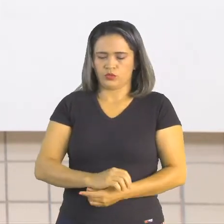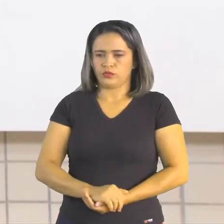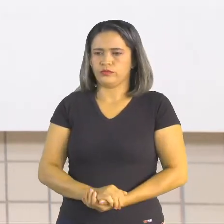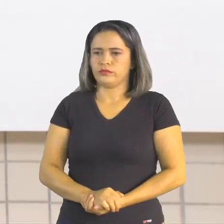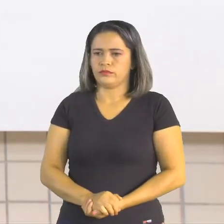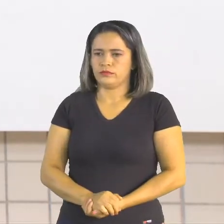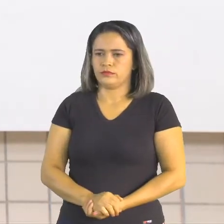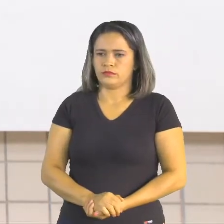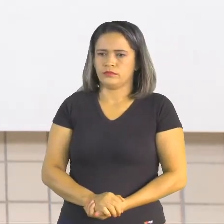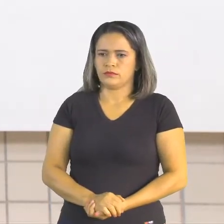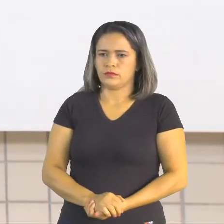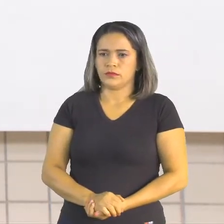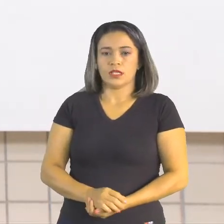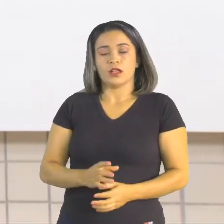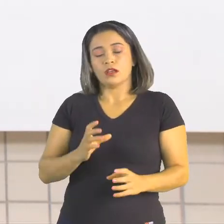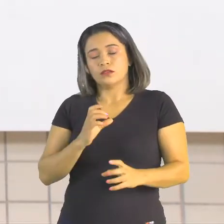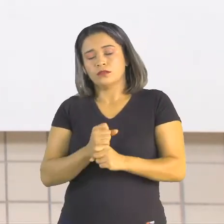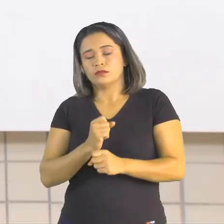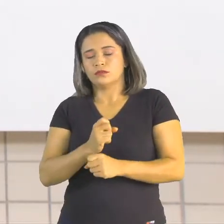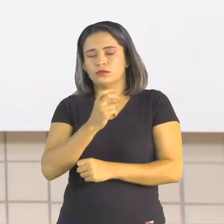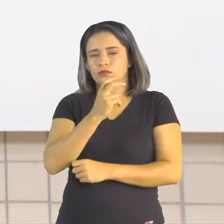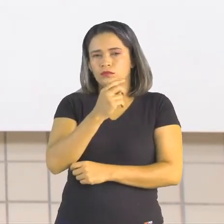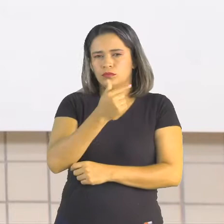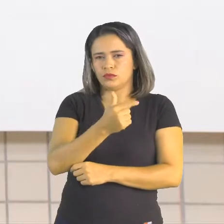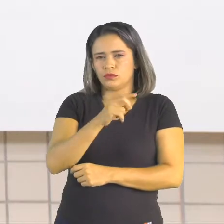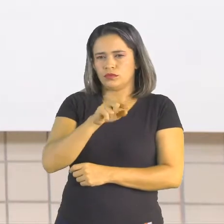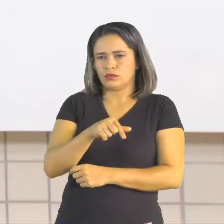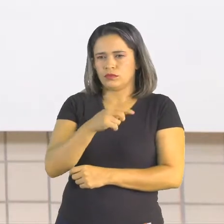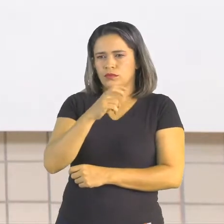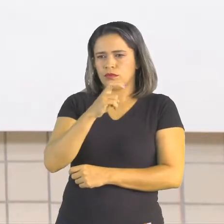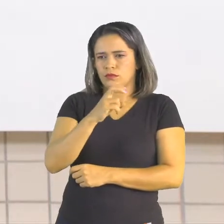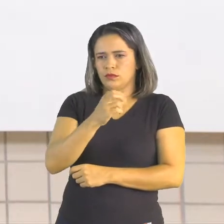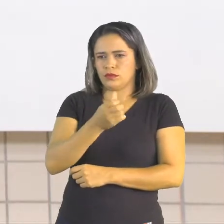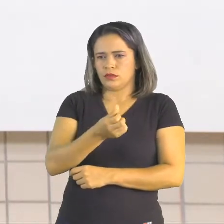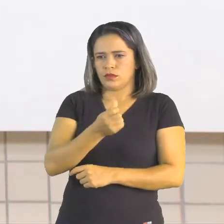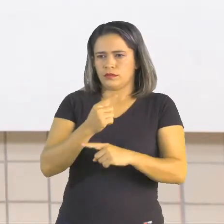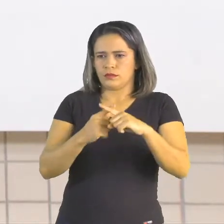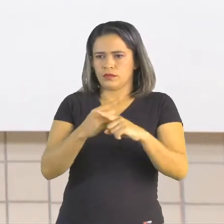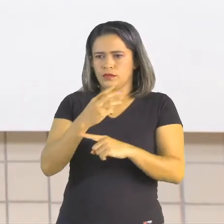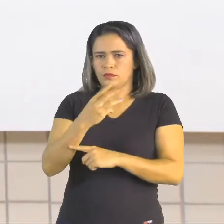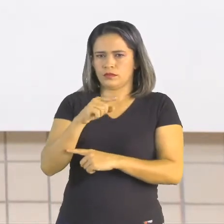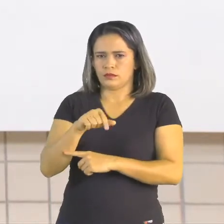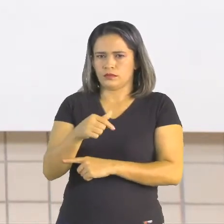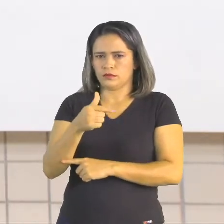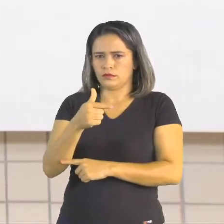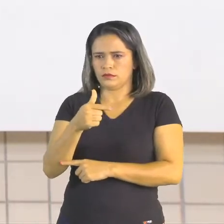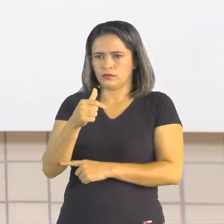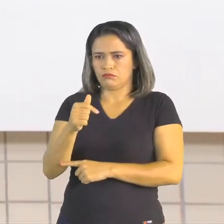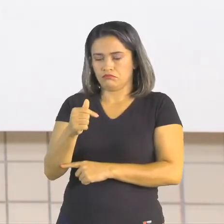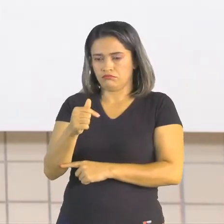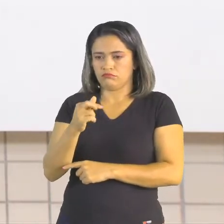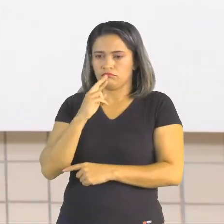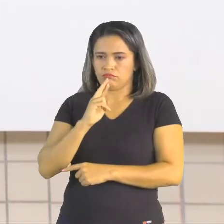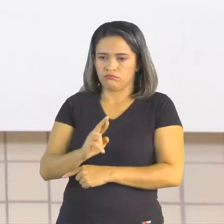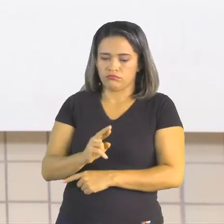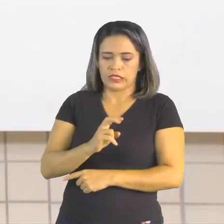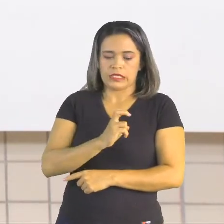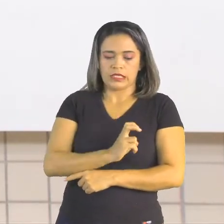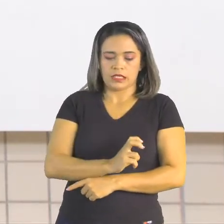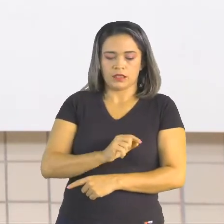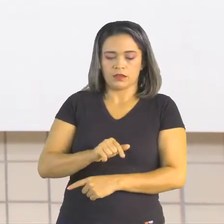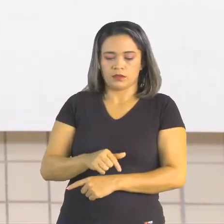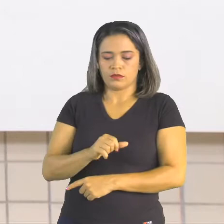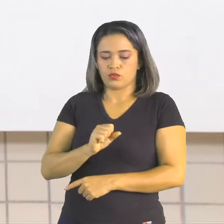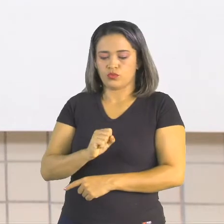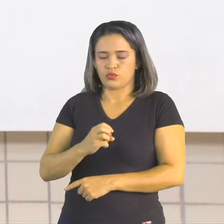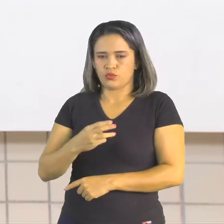Então, a soma de 2,56 centésimos com 3,27 centésimos é